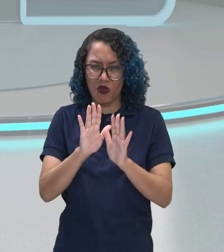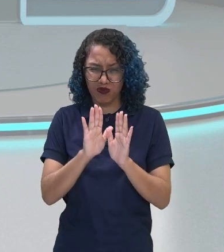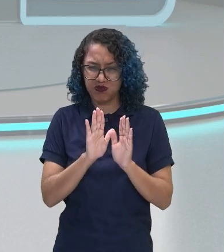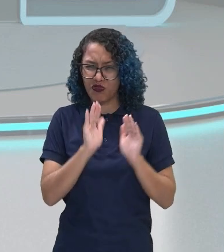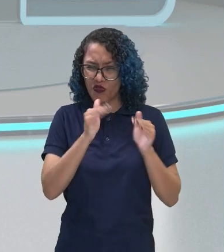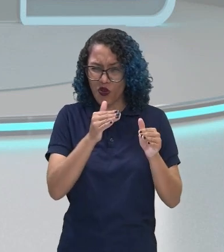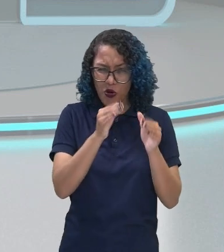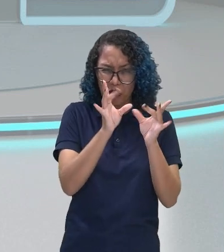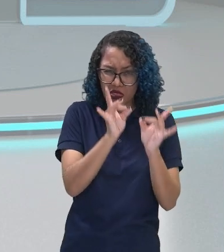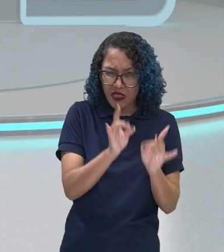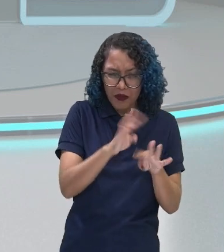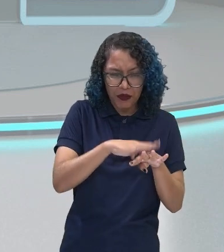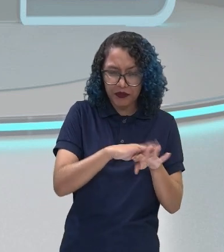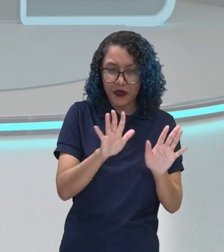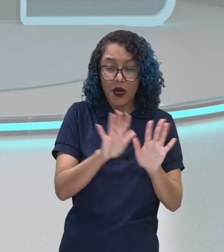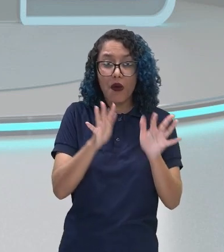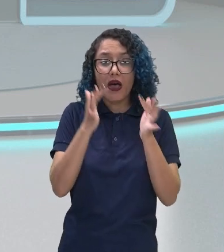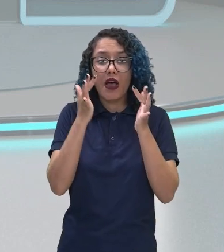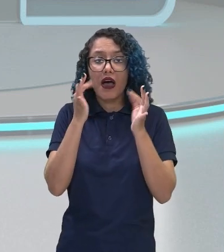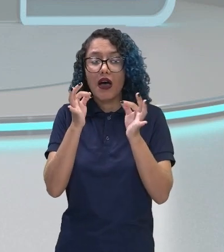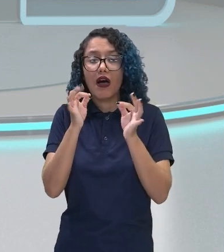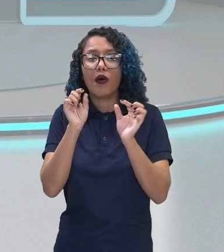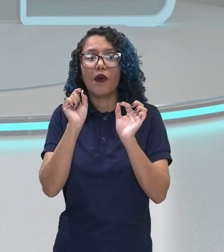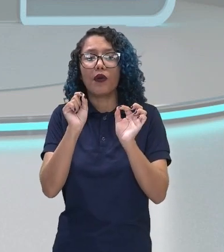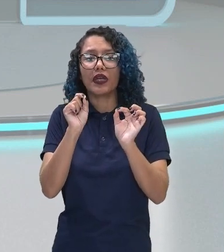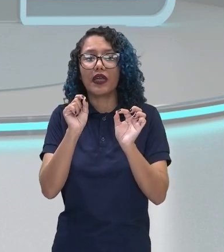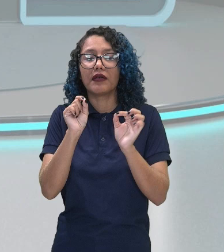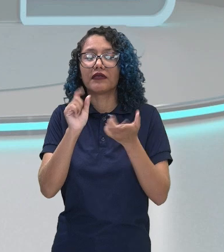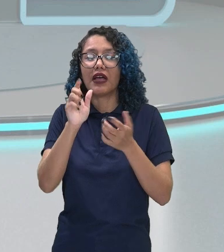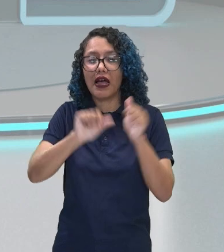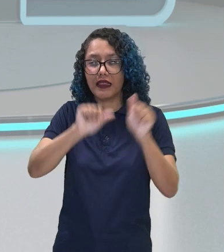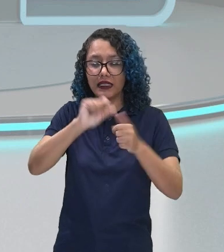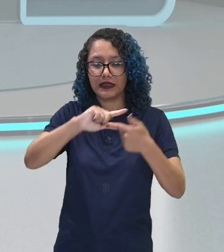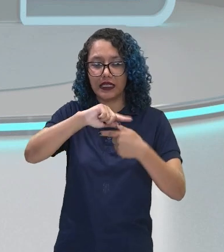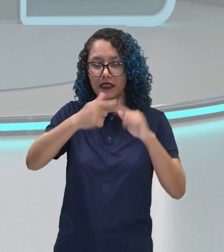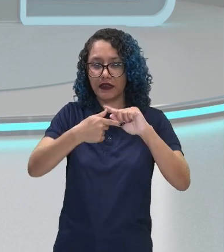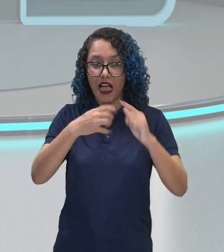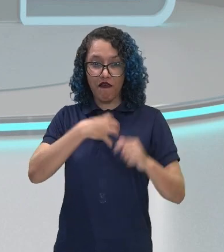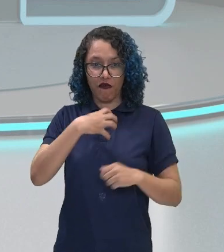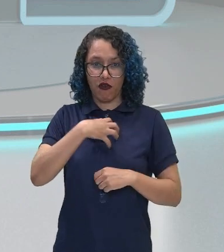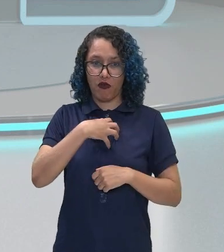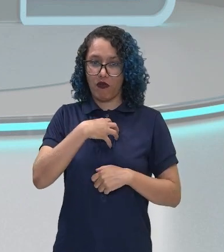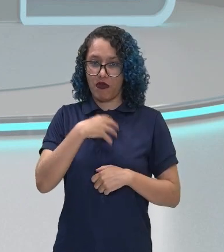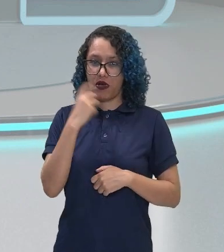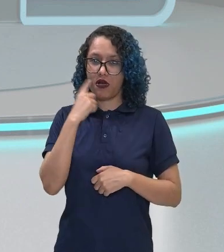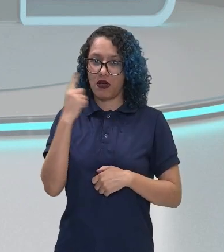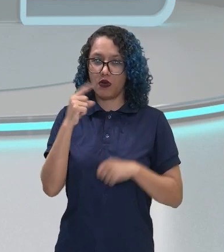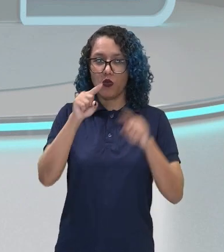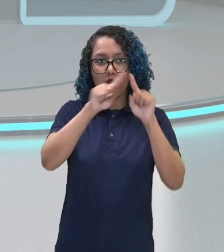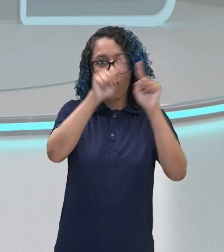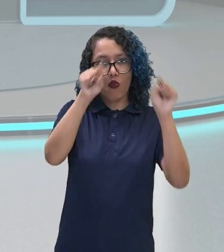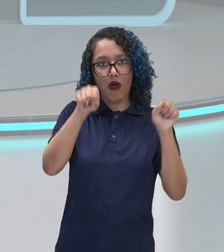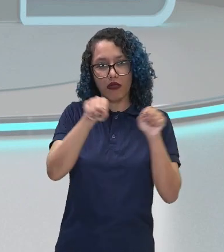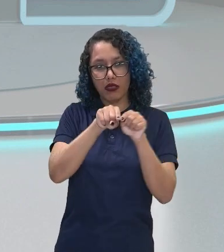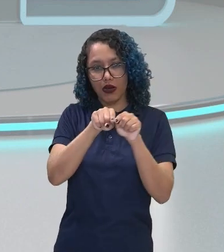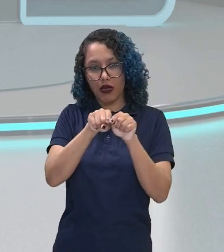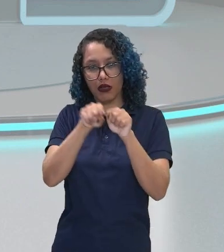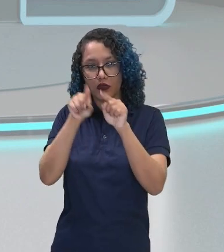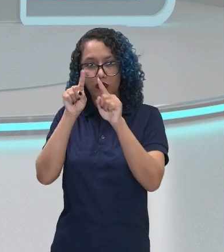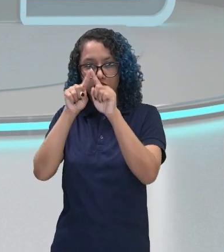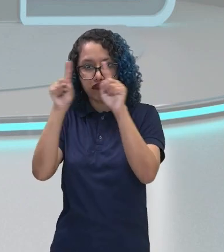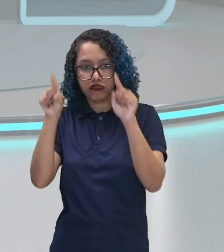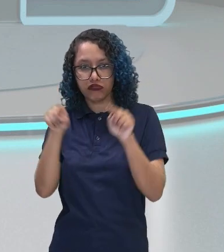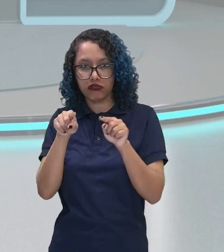mas eu quero que vocês olhem, então, pela geometria, pela forma. Elas vão, ao mesmo tempo,